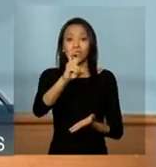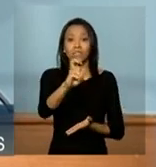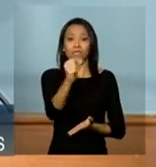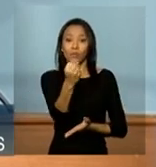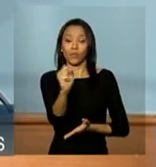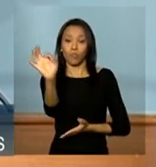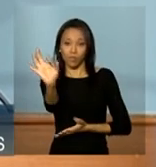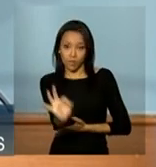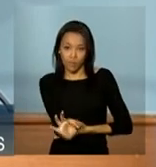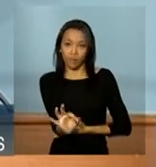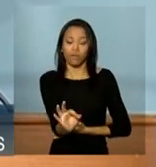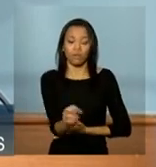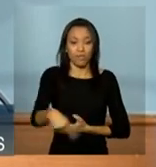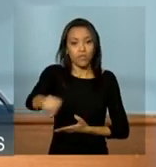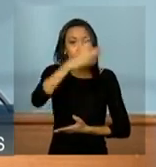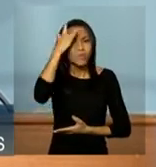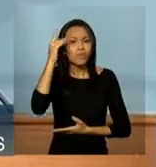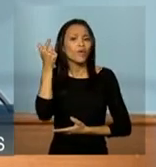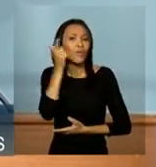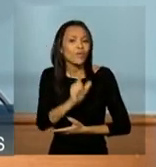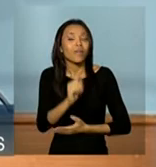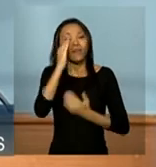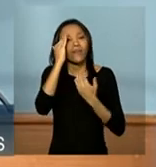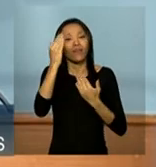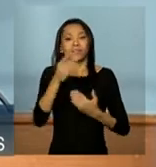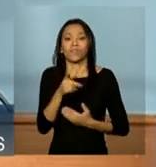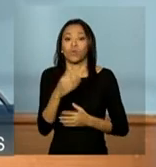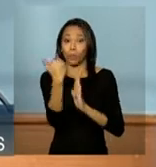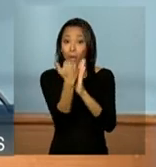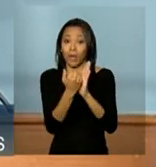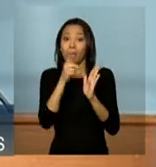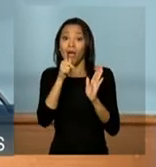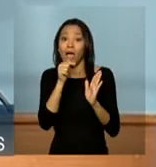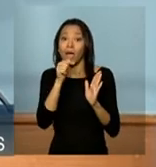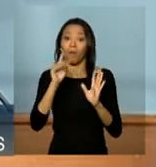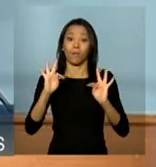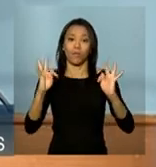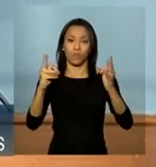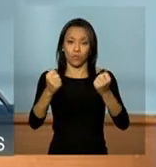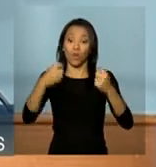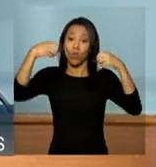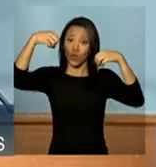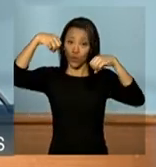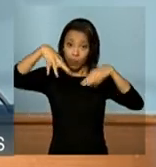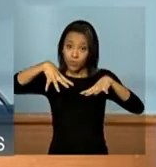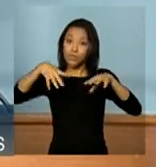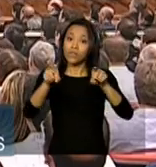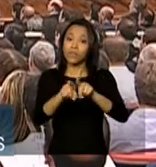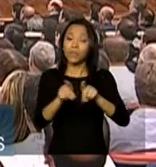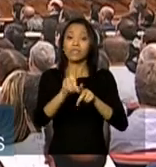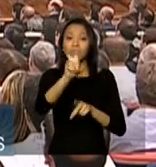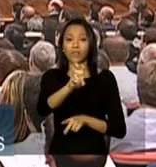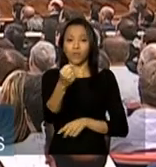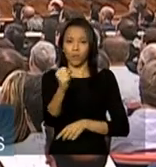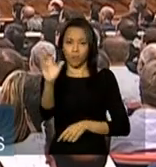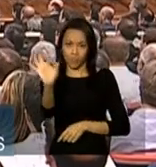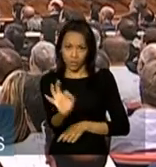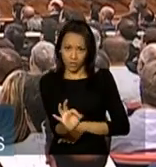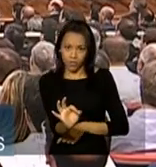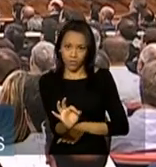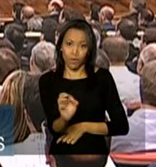da população com água encanada, graças ao programa Água para Todos. Luz, nós tínhamos 58% da população com